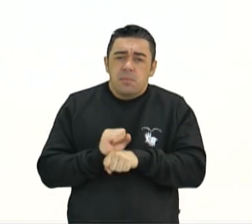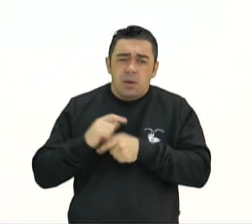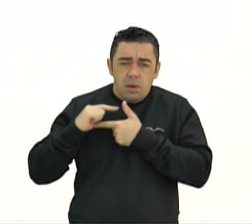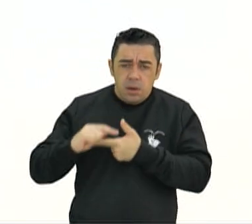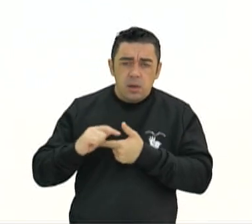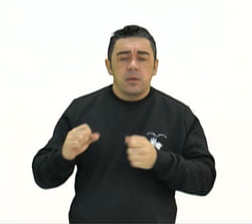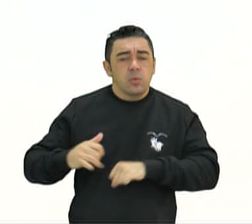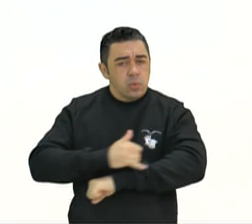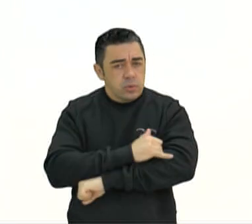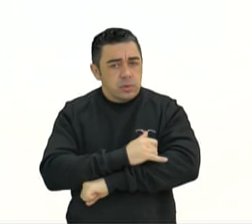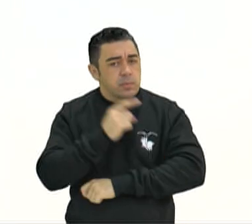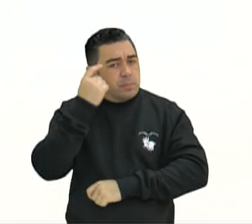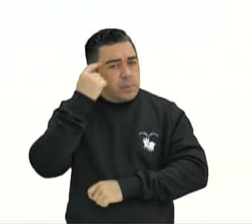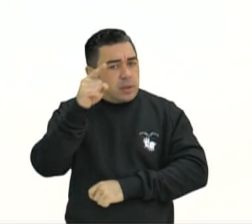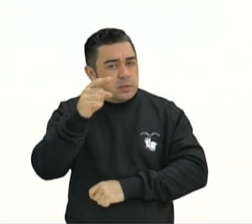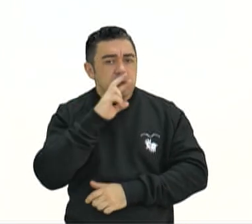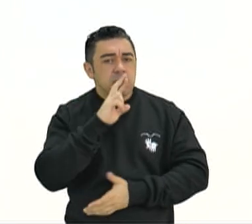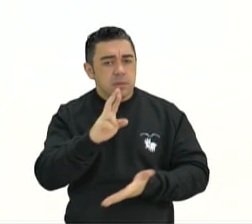pensem e respondam.